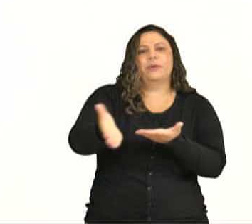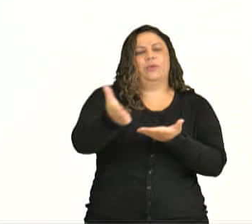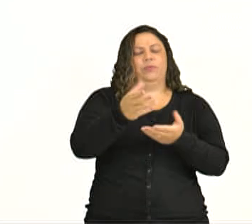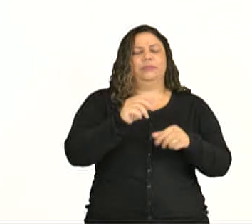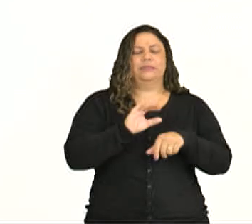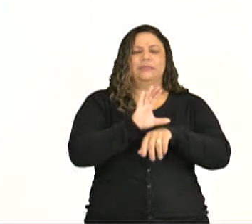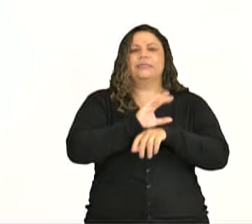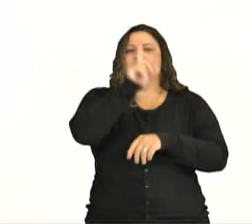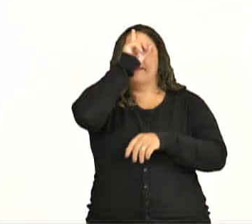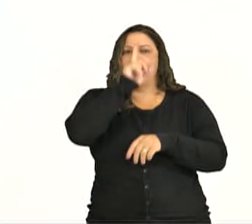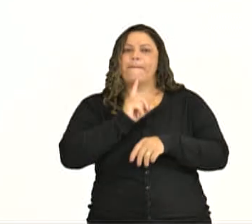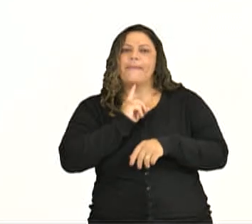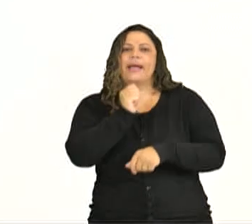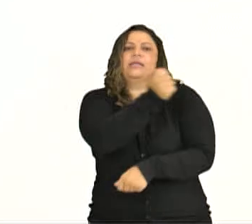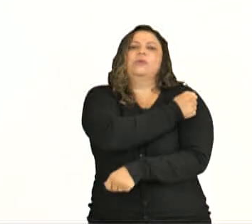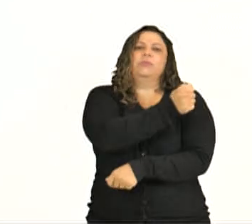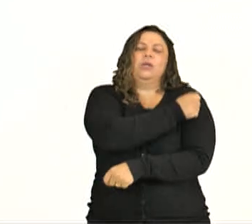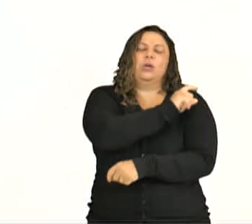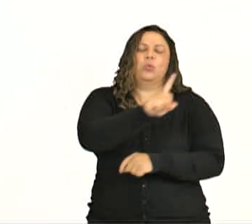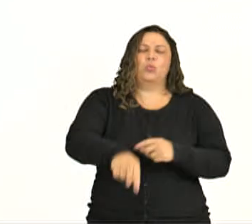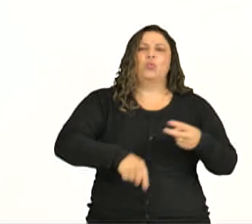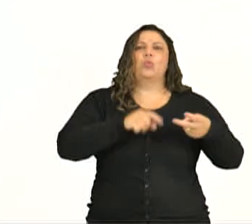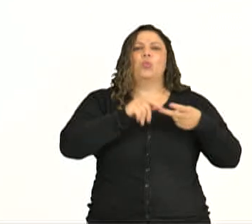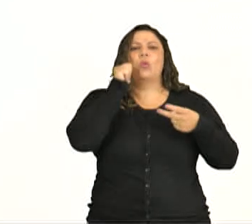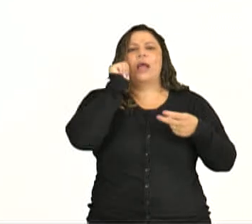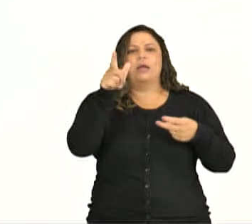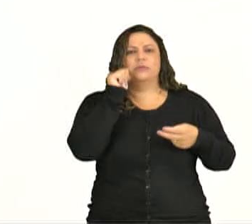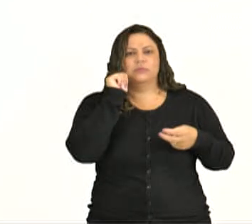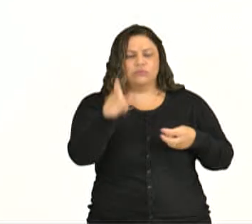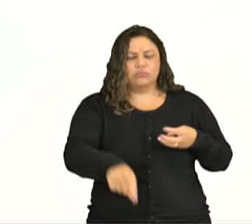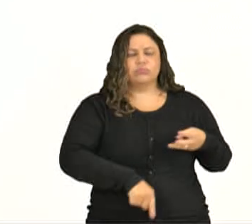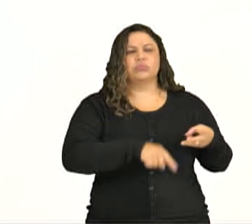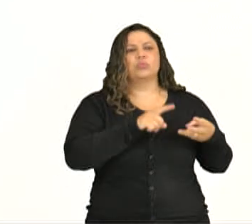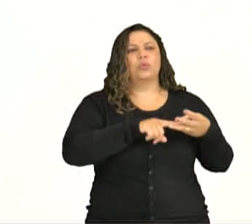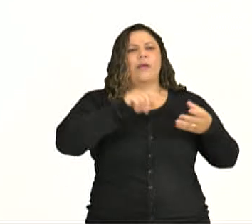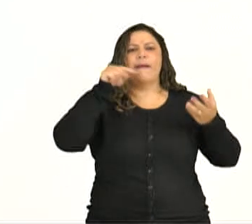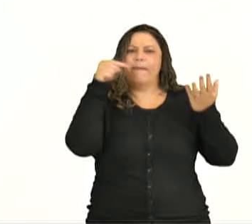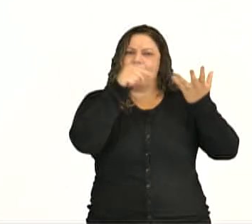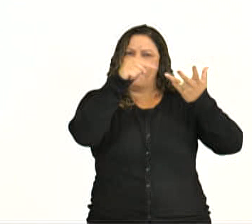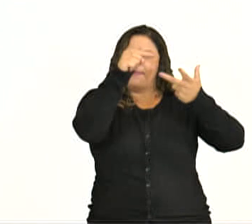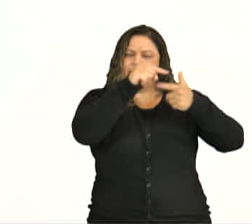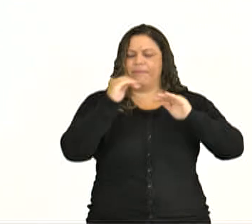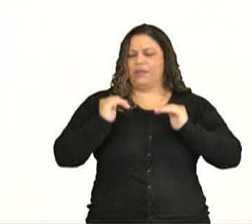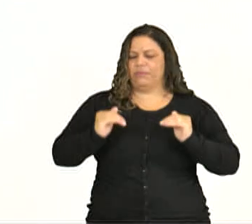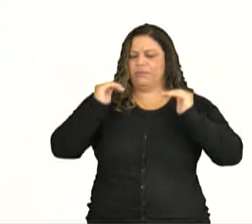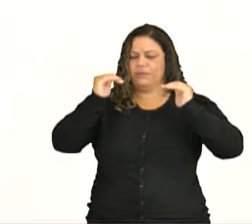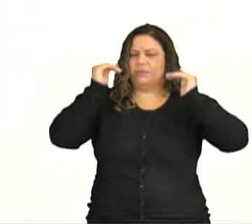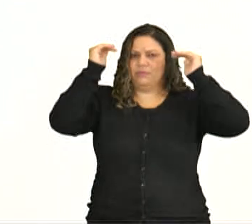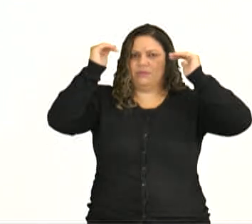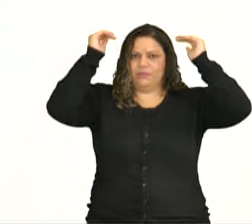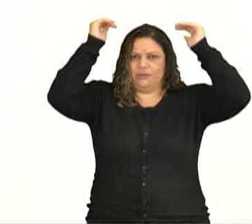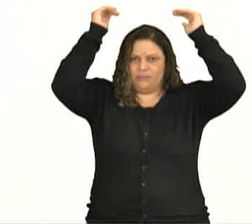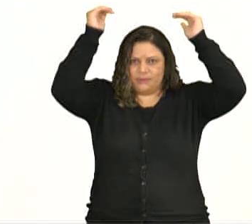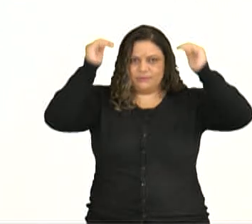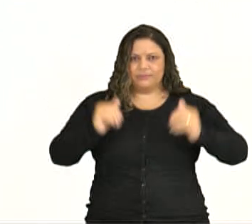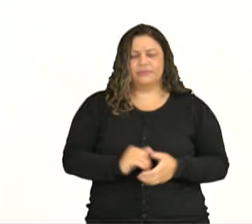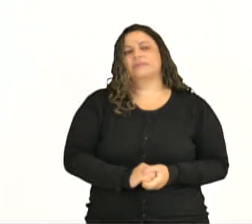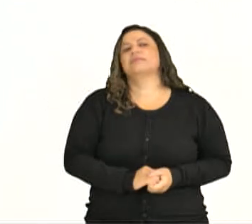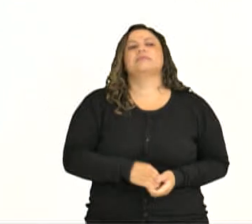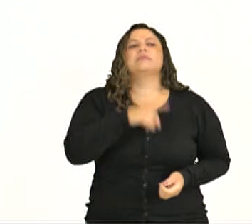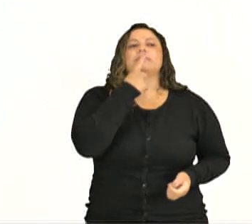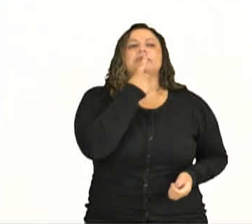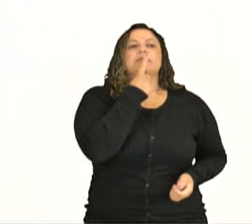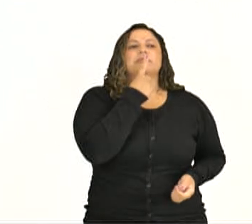que é para o aluno, o azul, aluno graduado. Essas são como se fossem hierarquias da capoeira. O